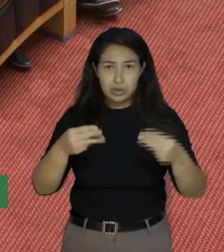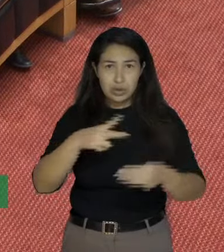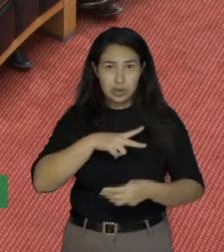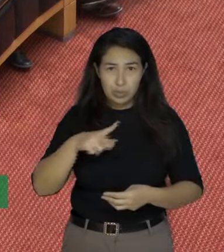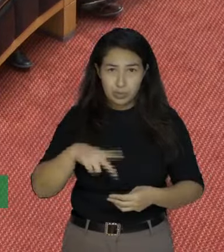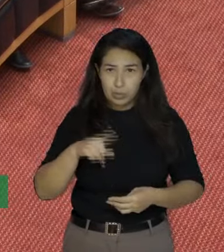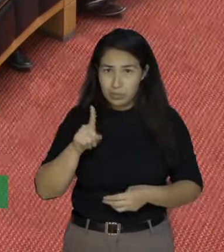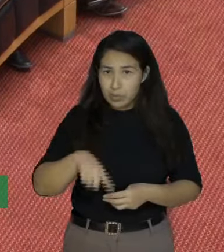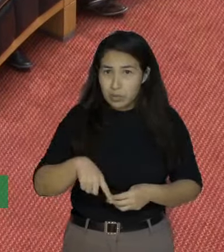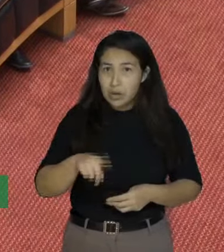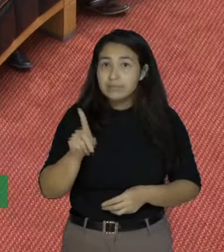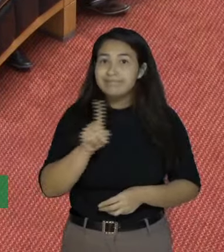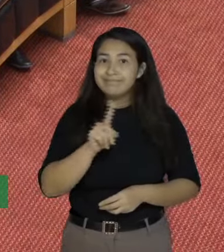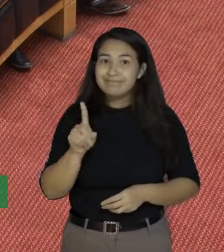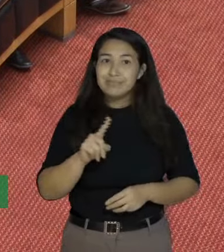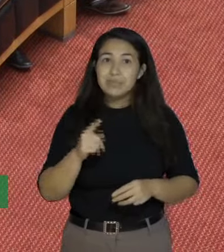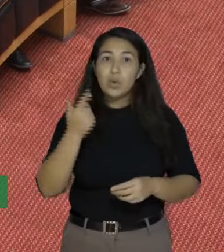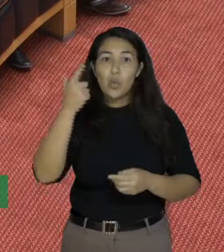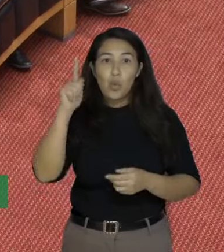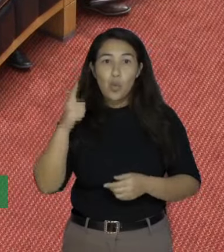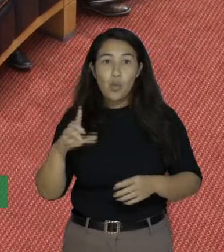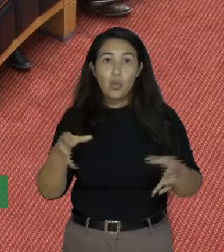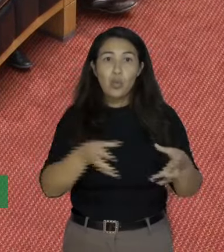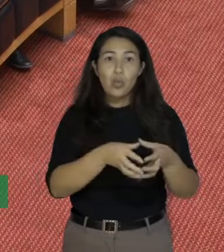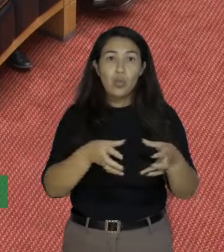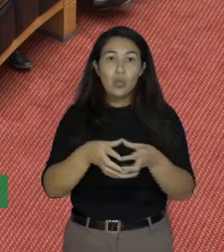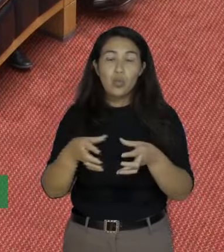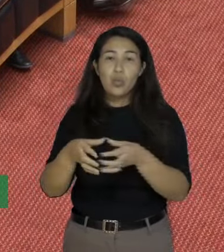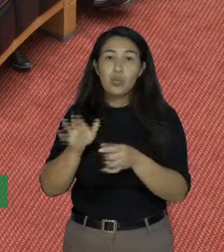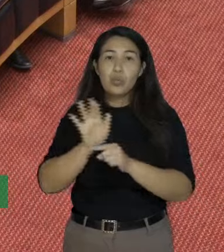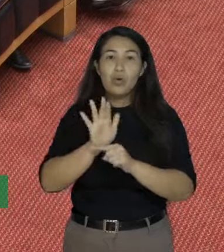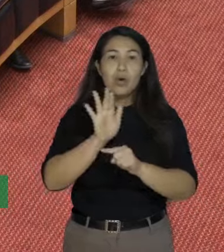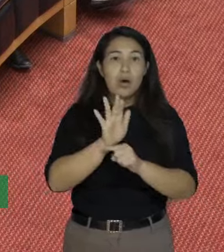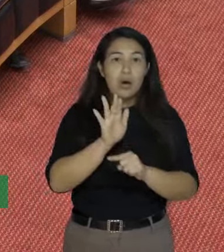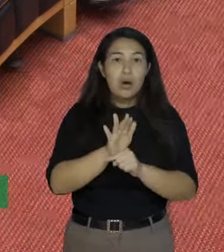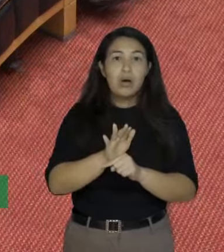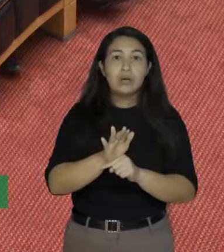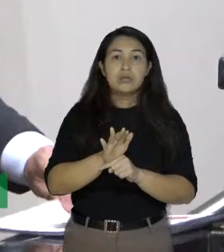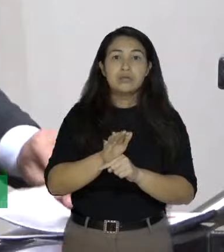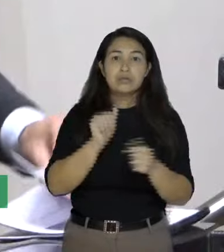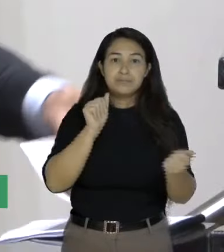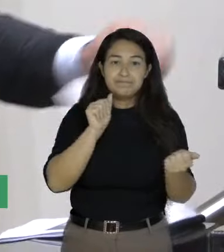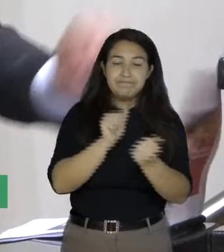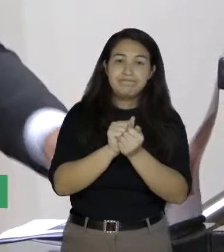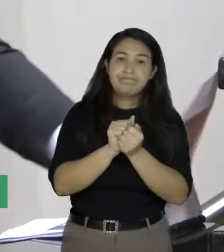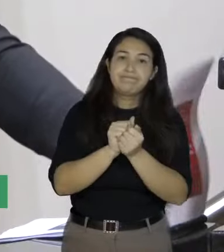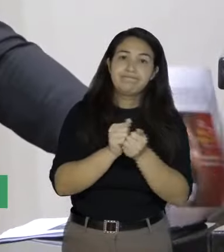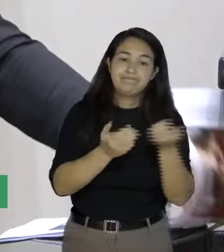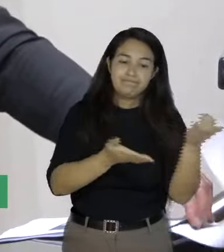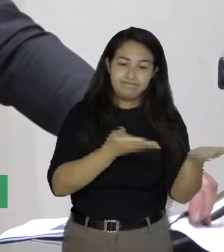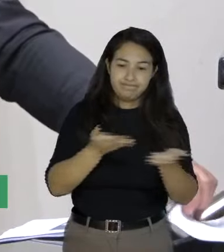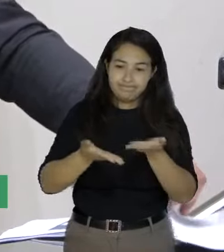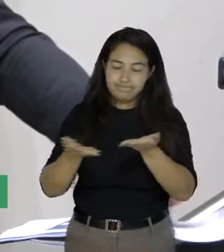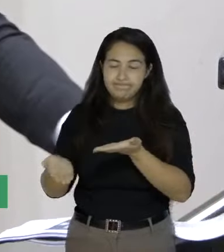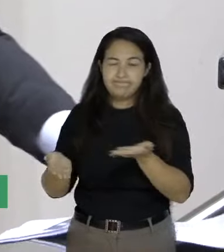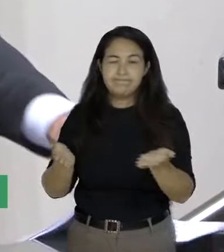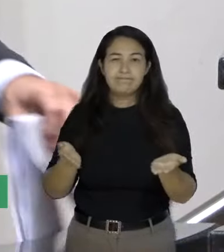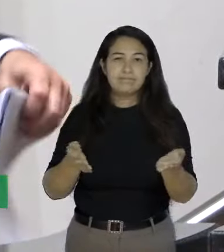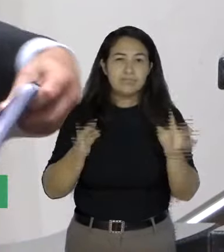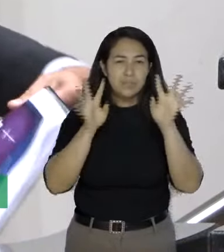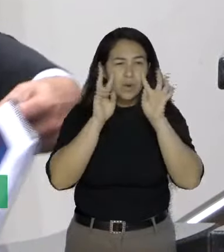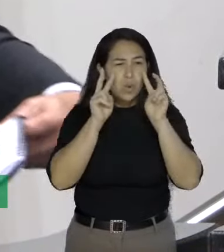outros órgãos agindo de maneira colaborativa de maneira conjunta do tratamento e no encaminhamento um